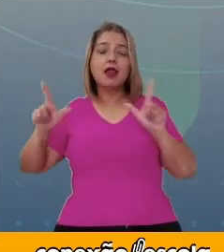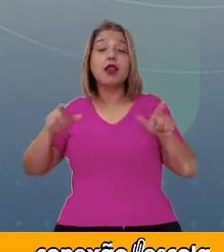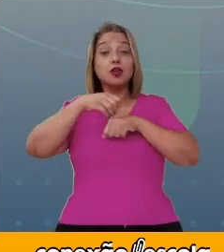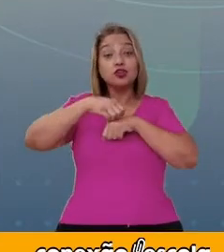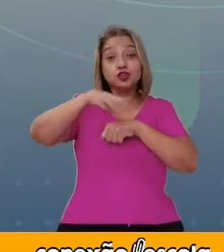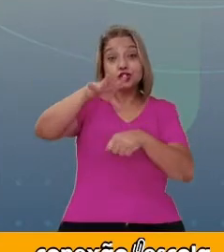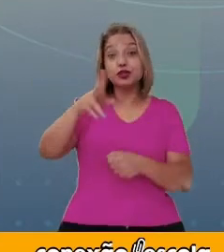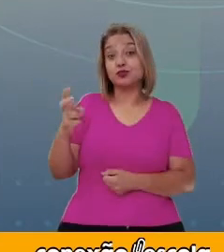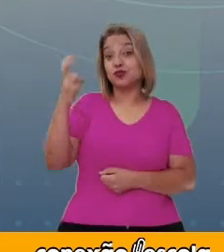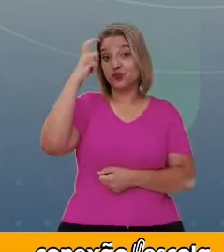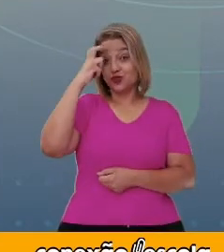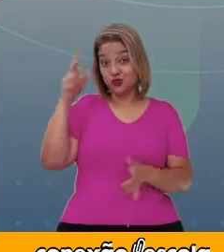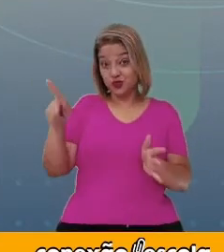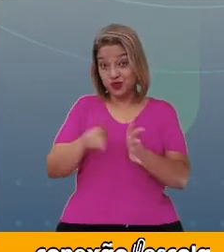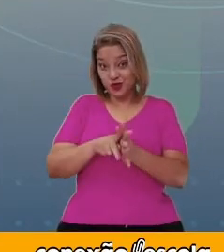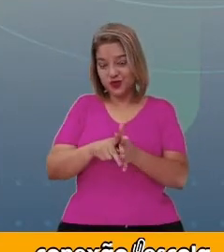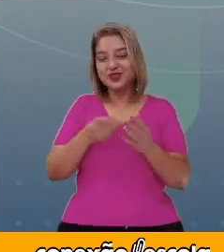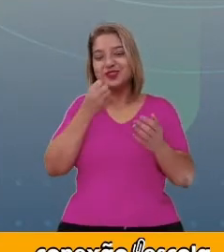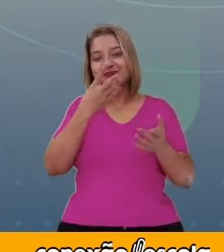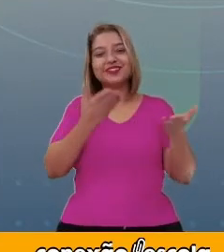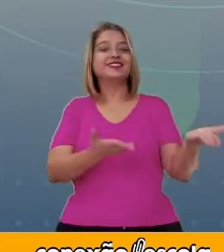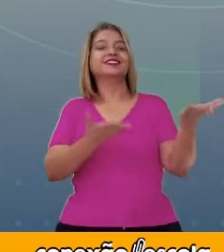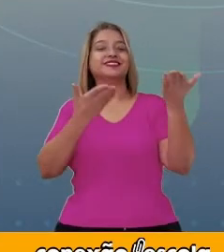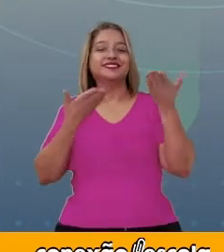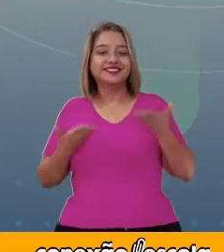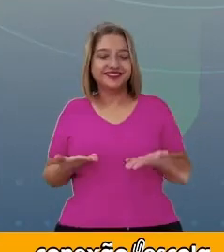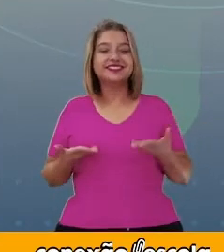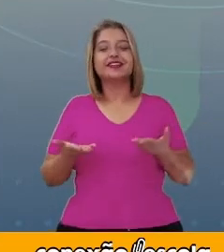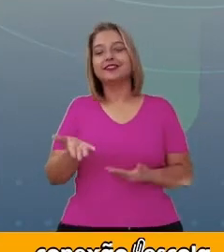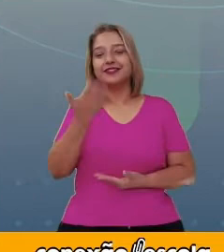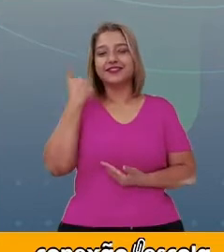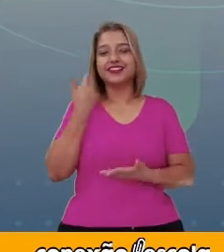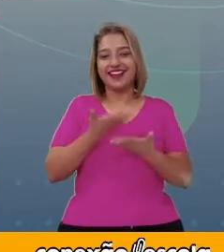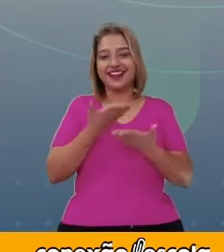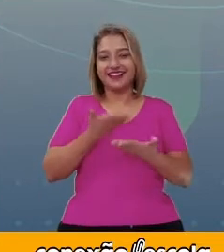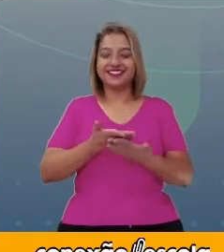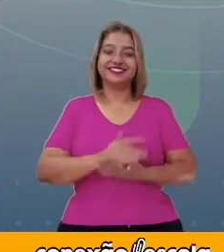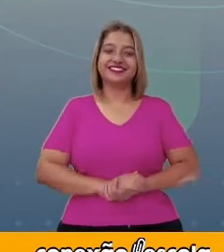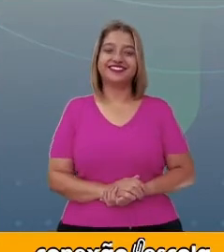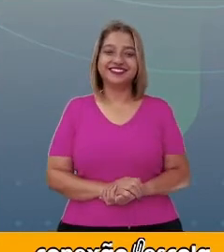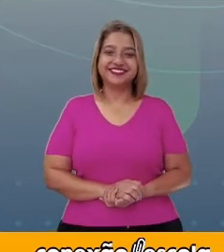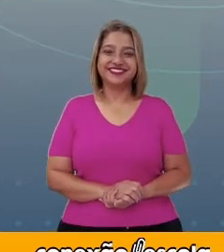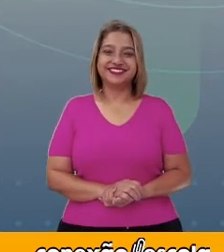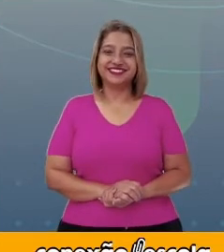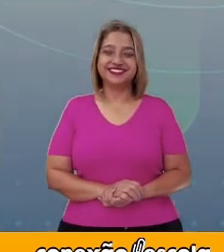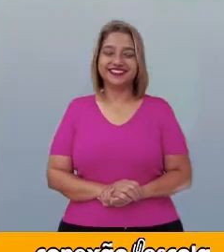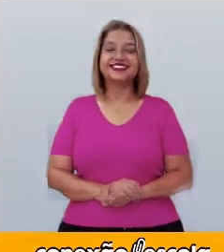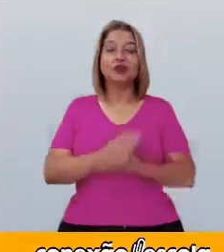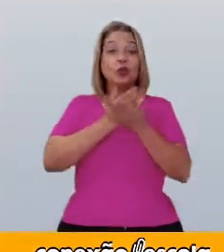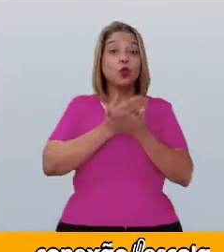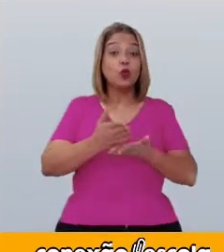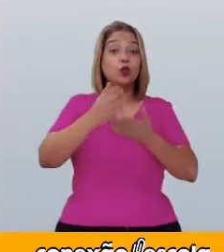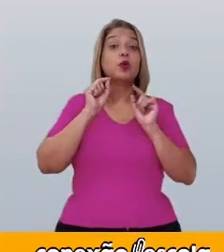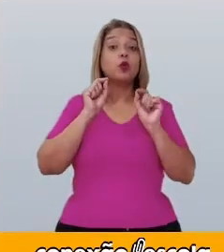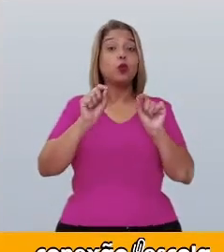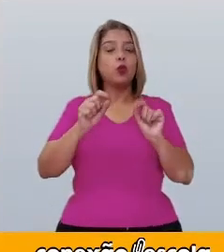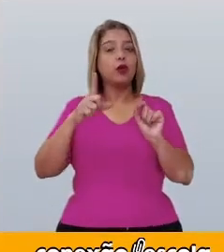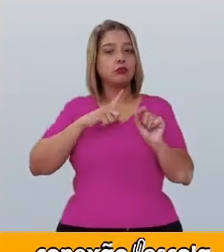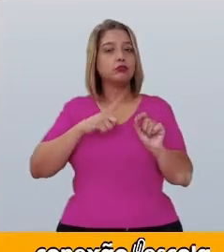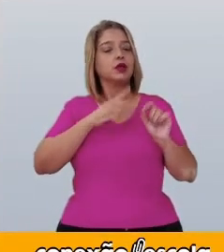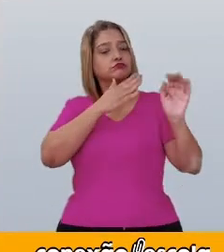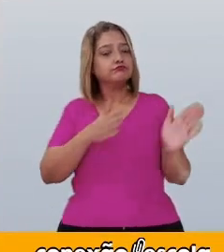culturais. Sejam todos bem-vindos e vamos à aula! Iniciaremos